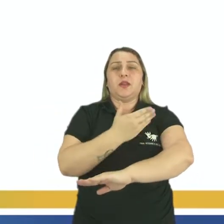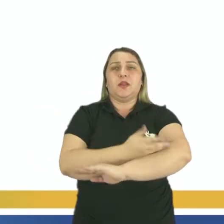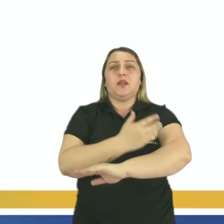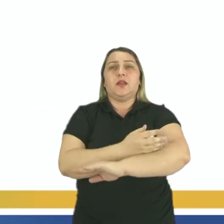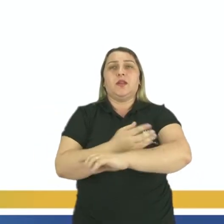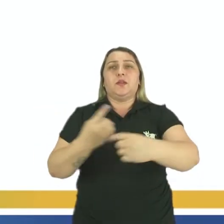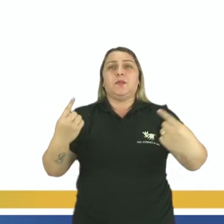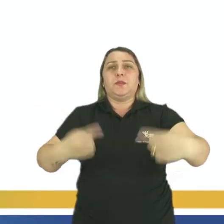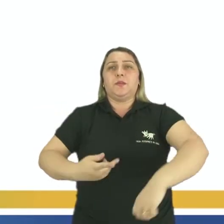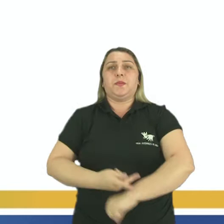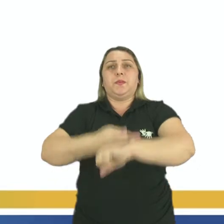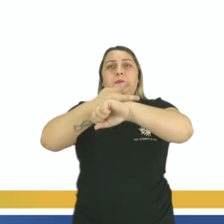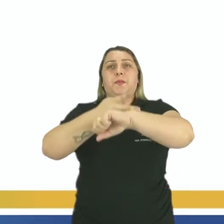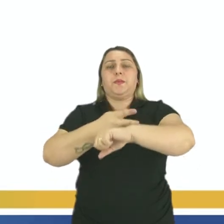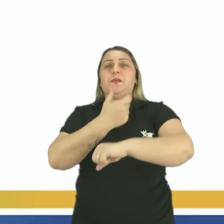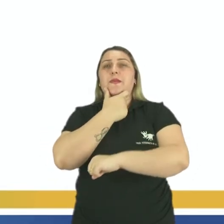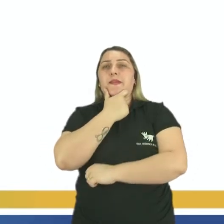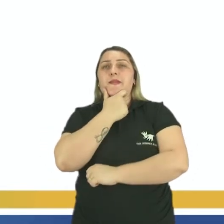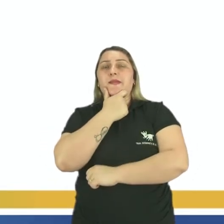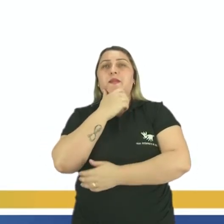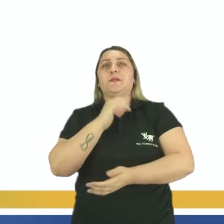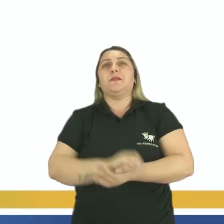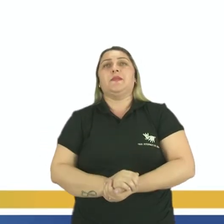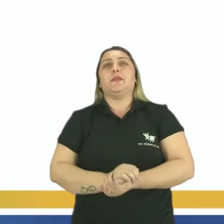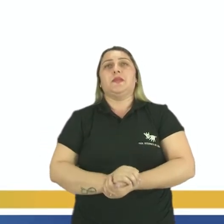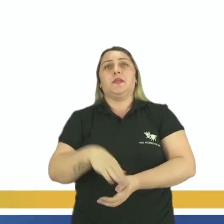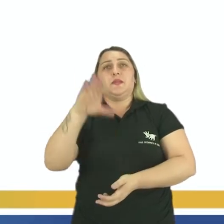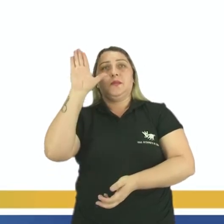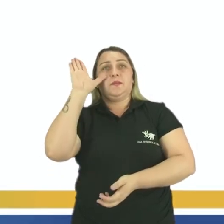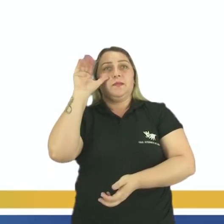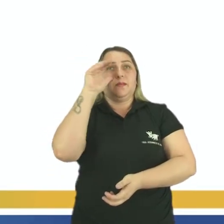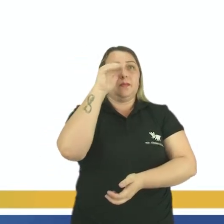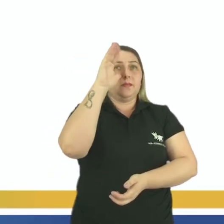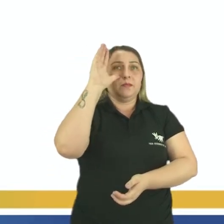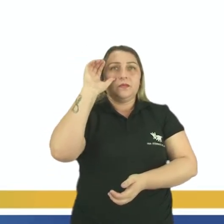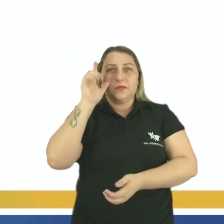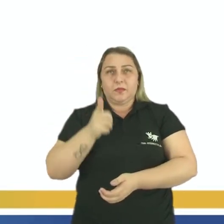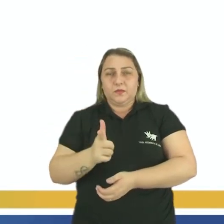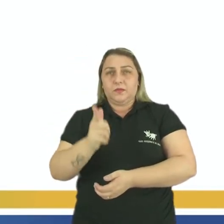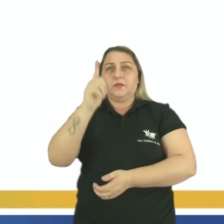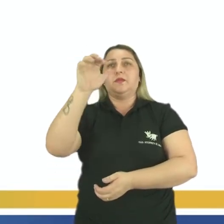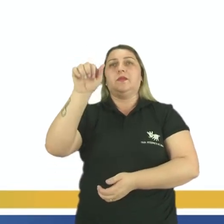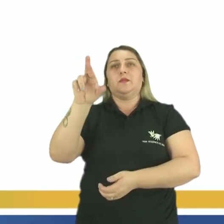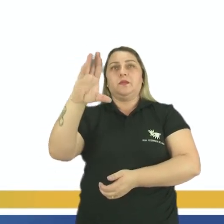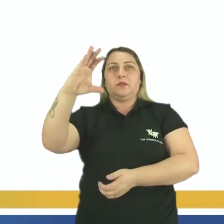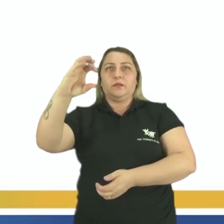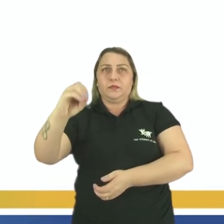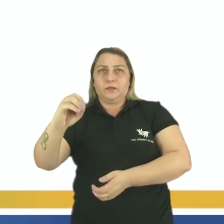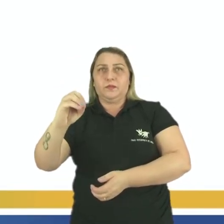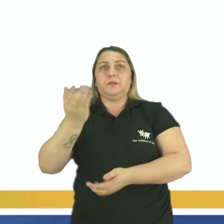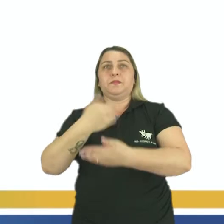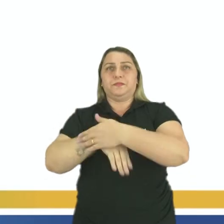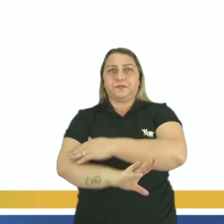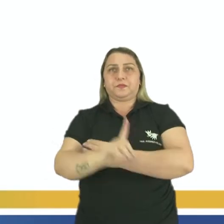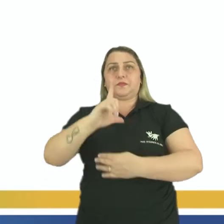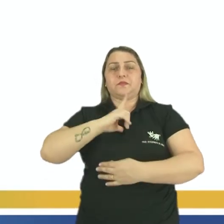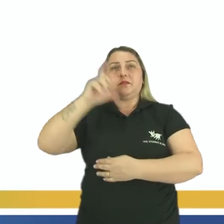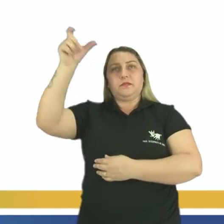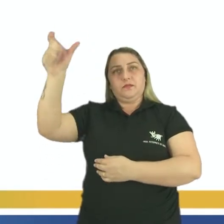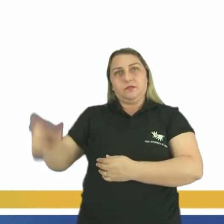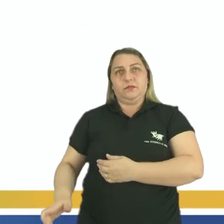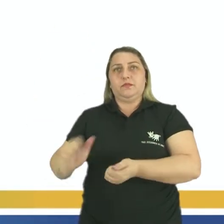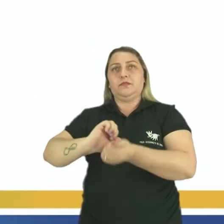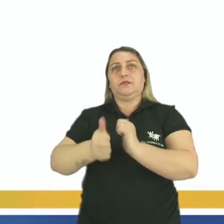na Inglaterra. Aí a curiosidade. O tiro com arco costuma ter